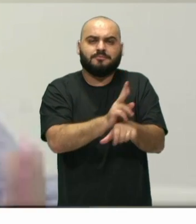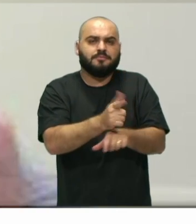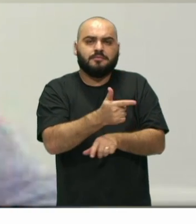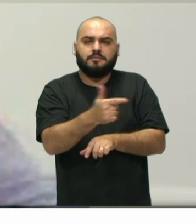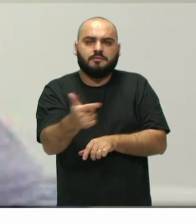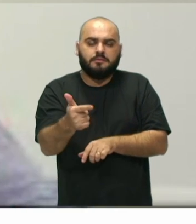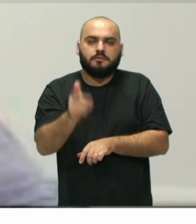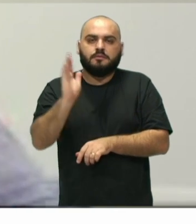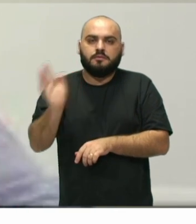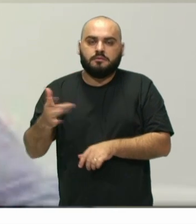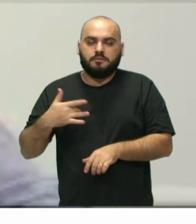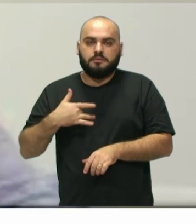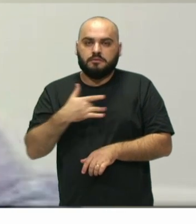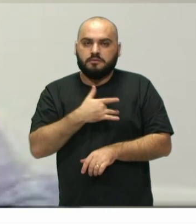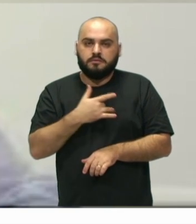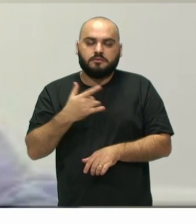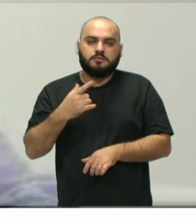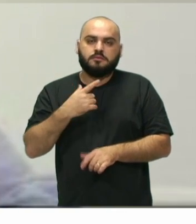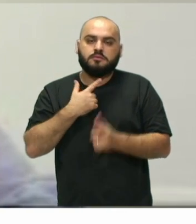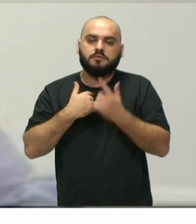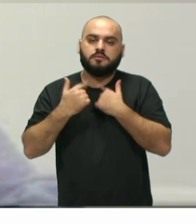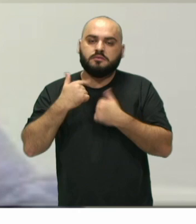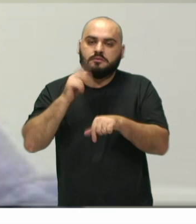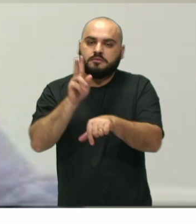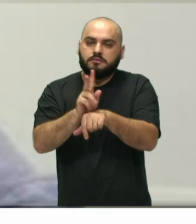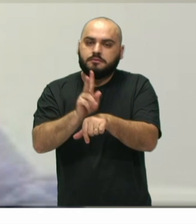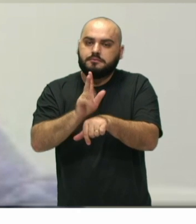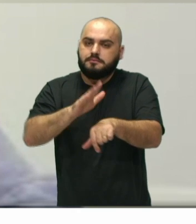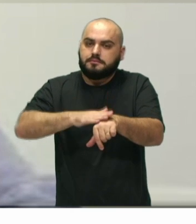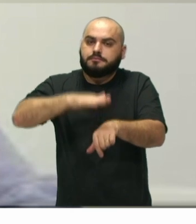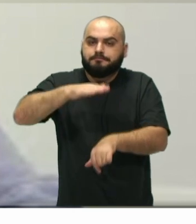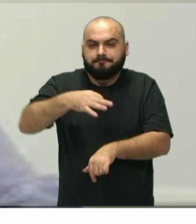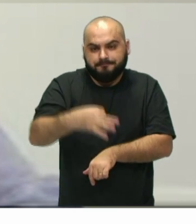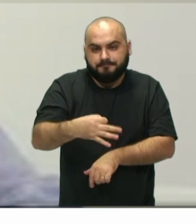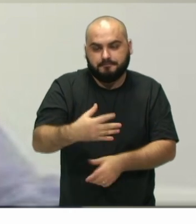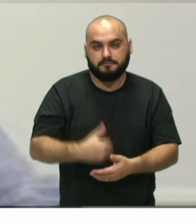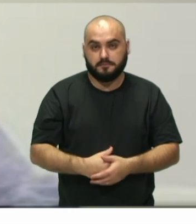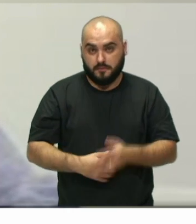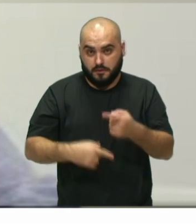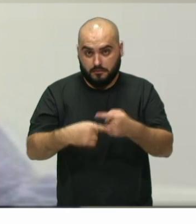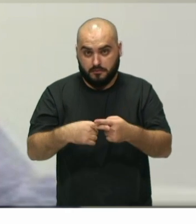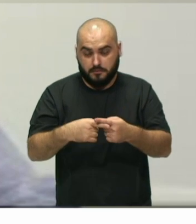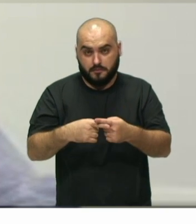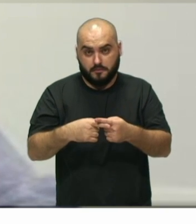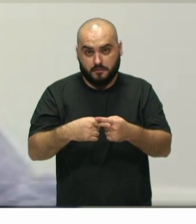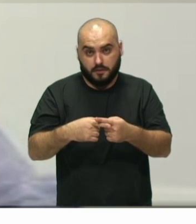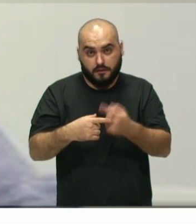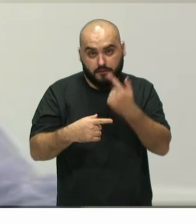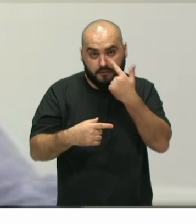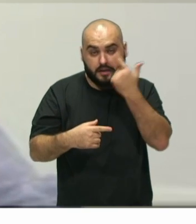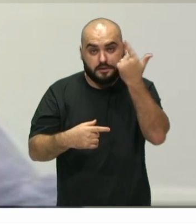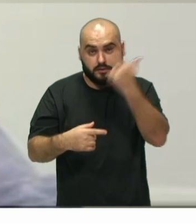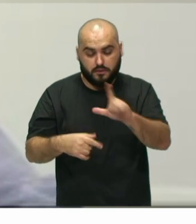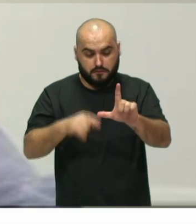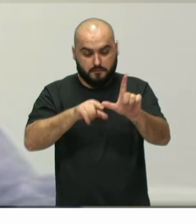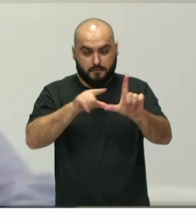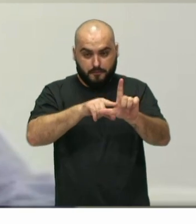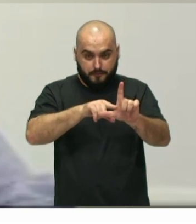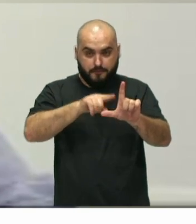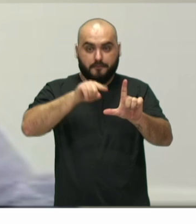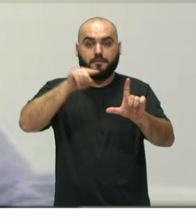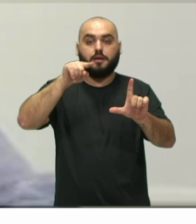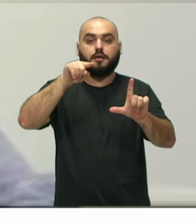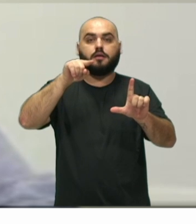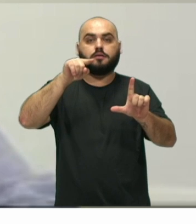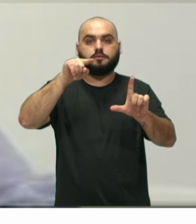gente da saúde gostaria que as pessoas tivessem nesse momento, né? Ainda mais onde vivemos esse pico novamente, né? Lá